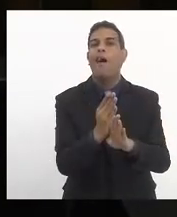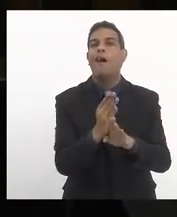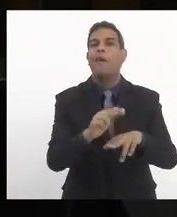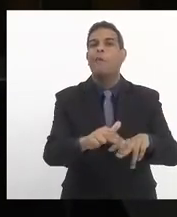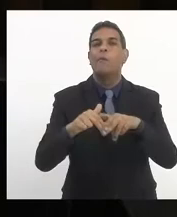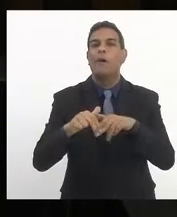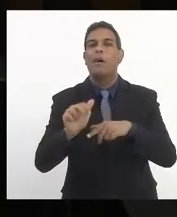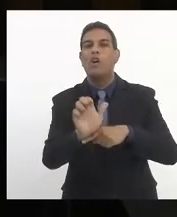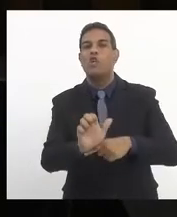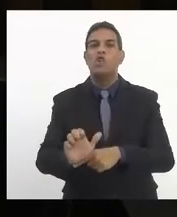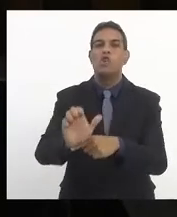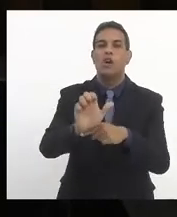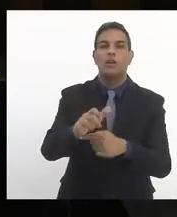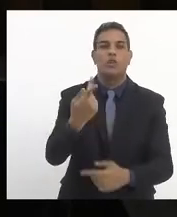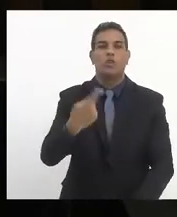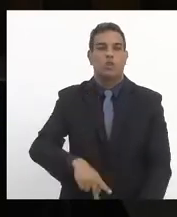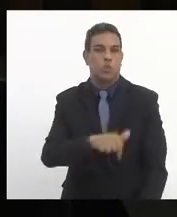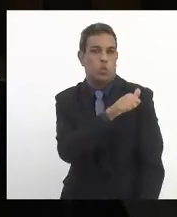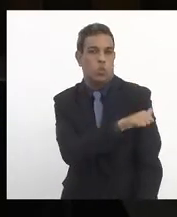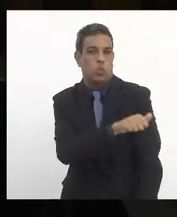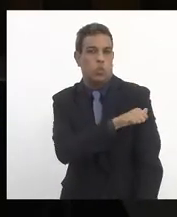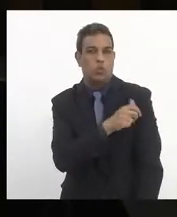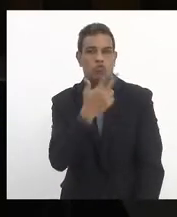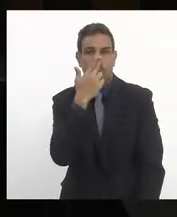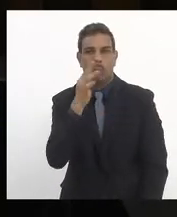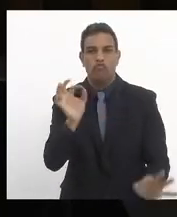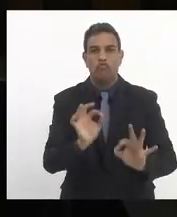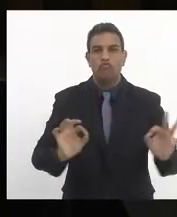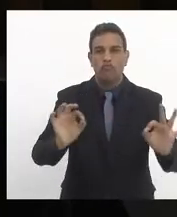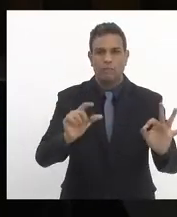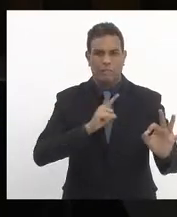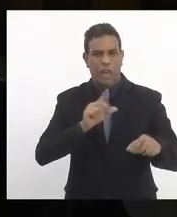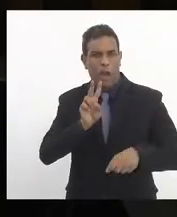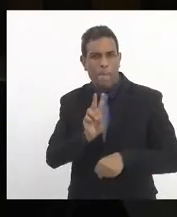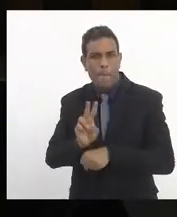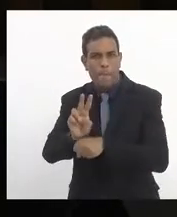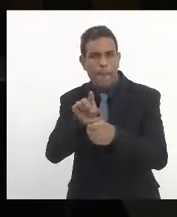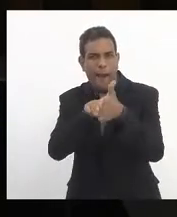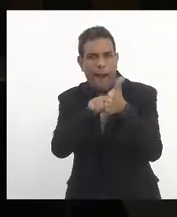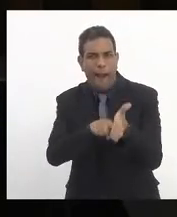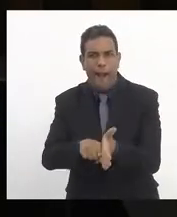esse dinheiro. Não tem correlação nem fiscalização.